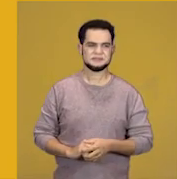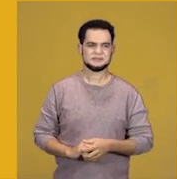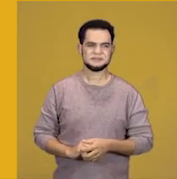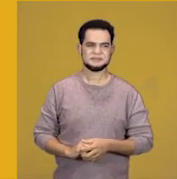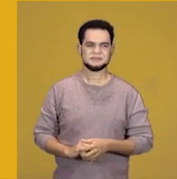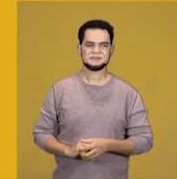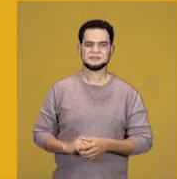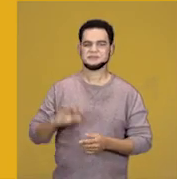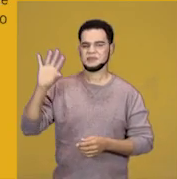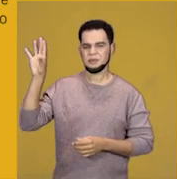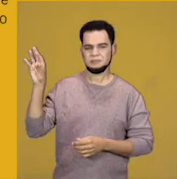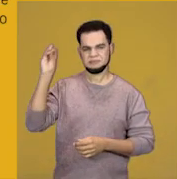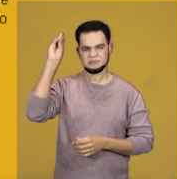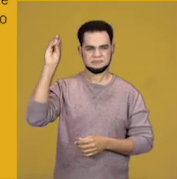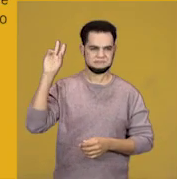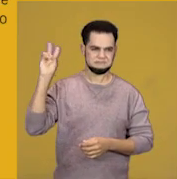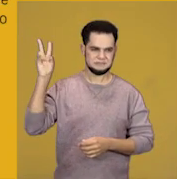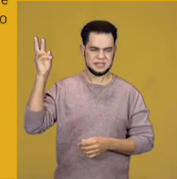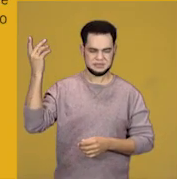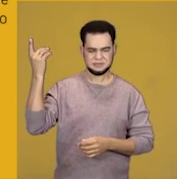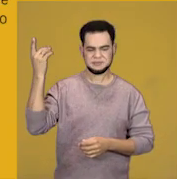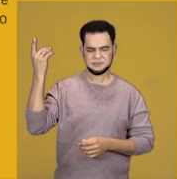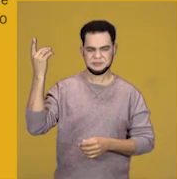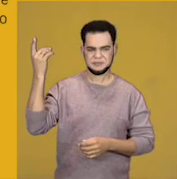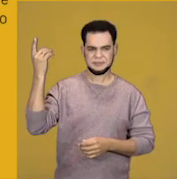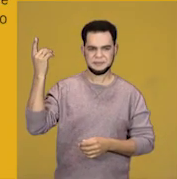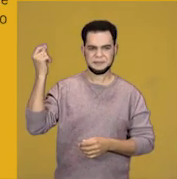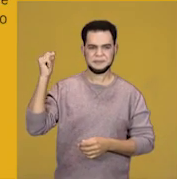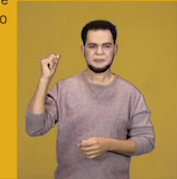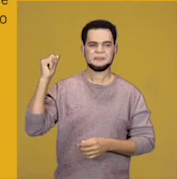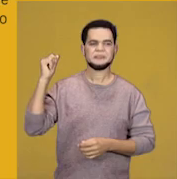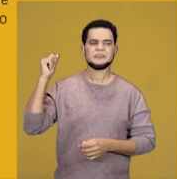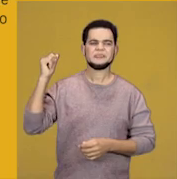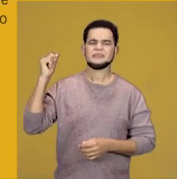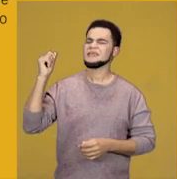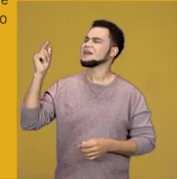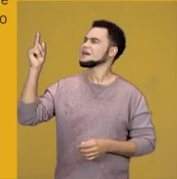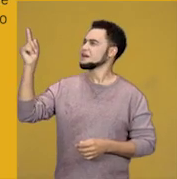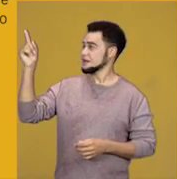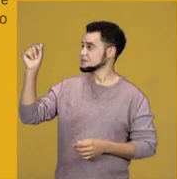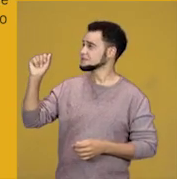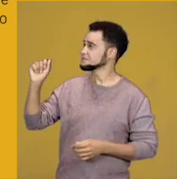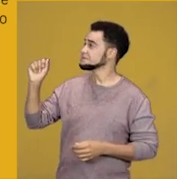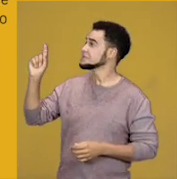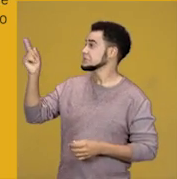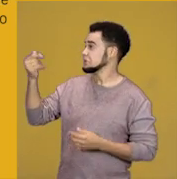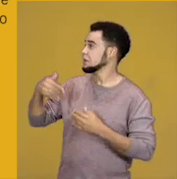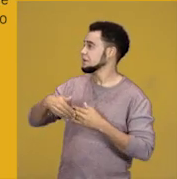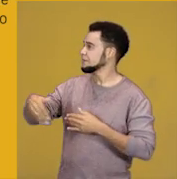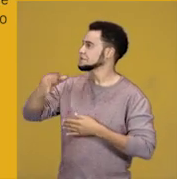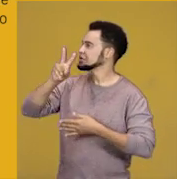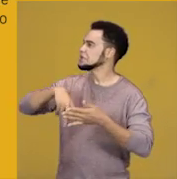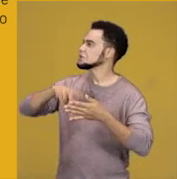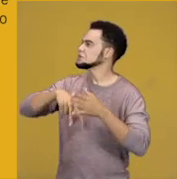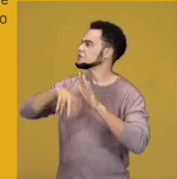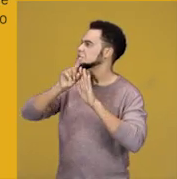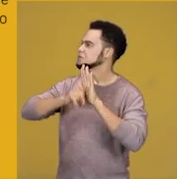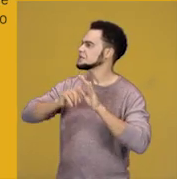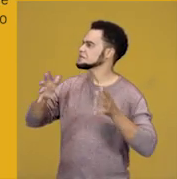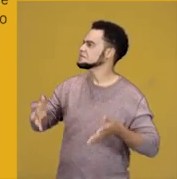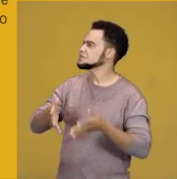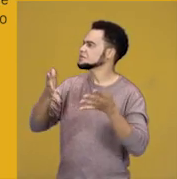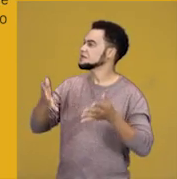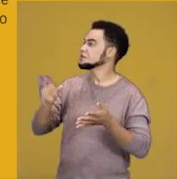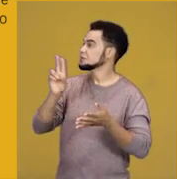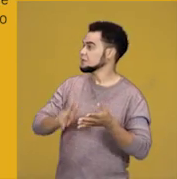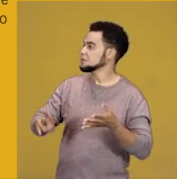aqui é o que está na proposta, tá? Diz assim: a partir da leitura dos textos motivadores e com base